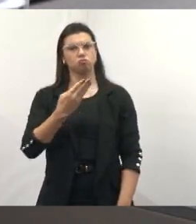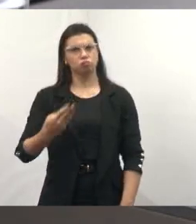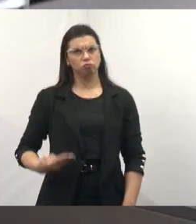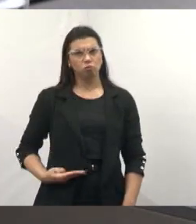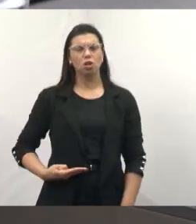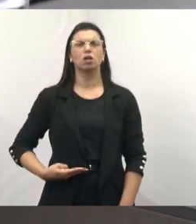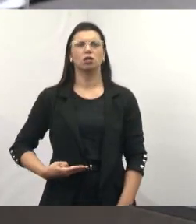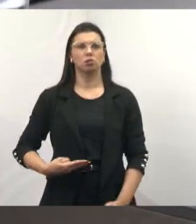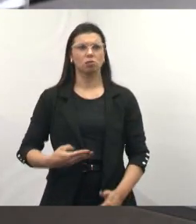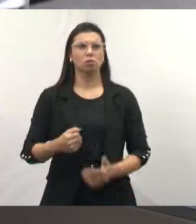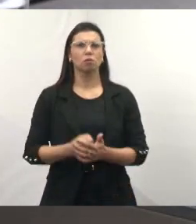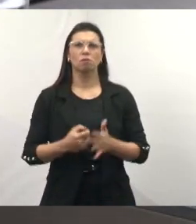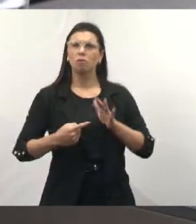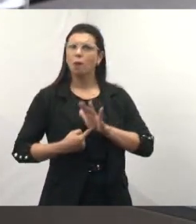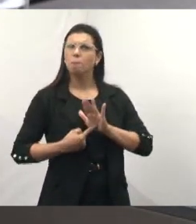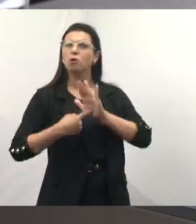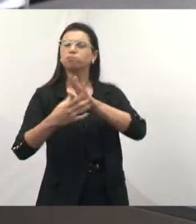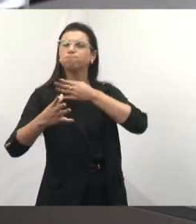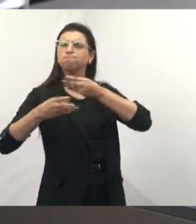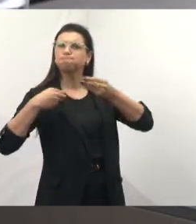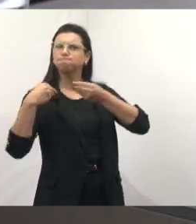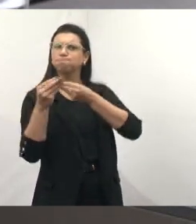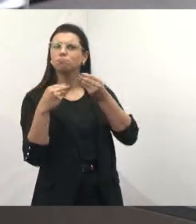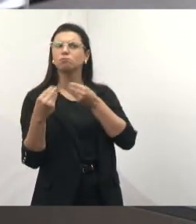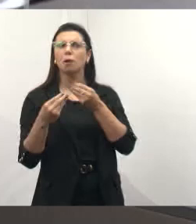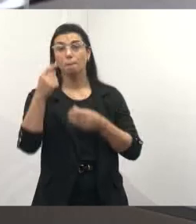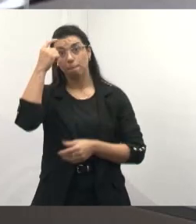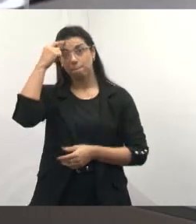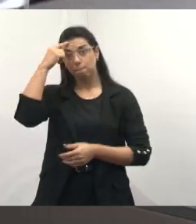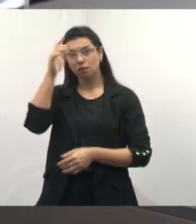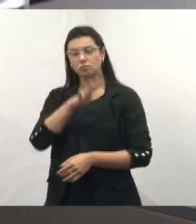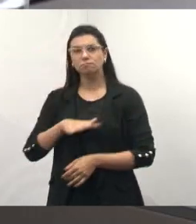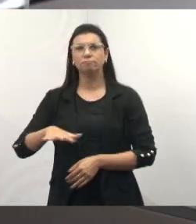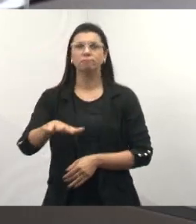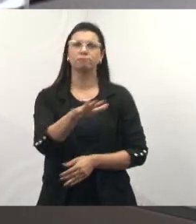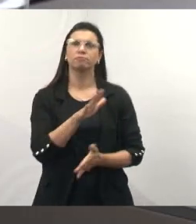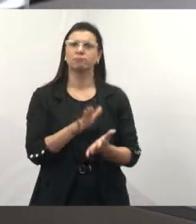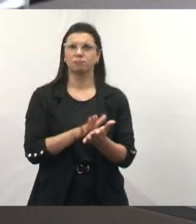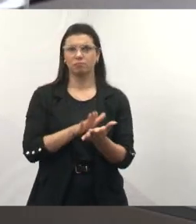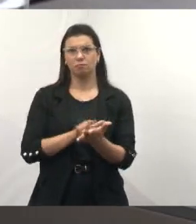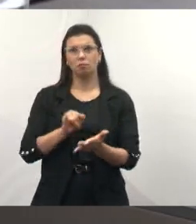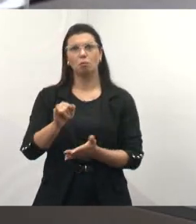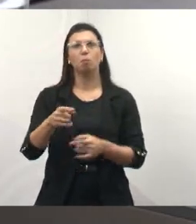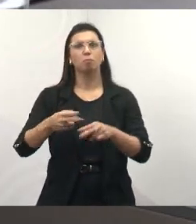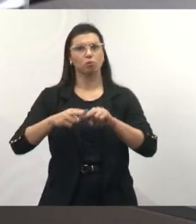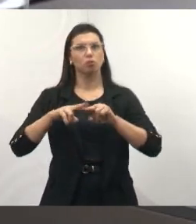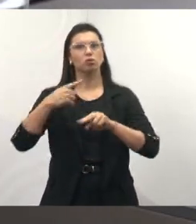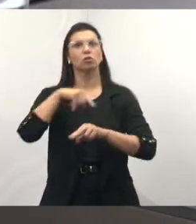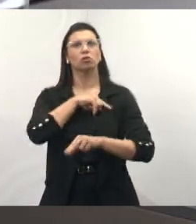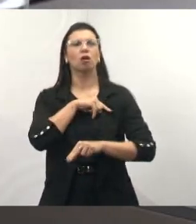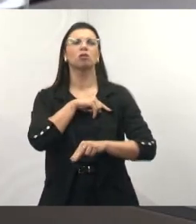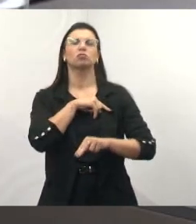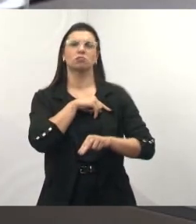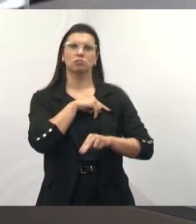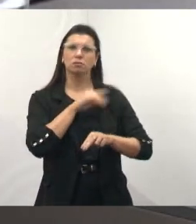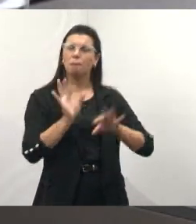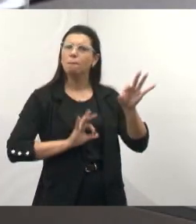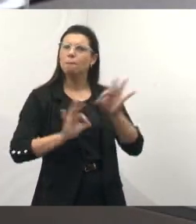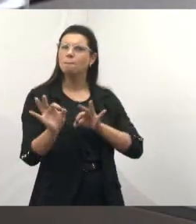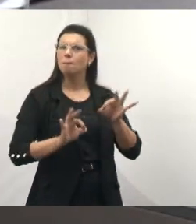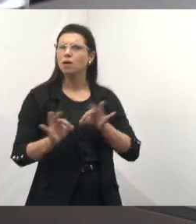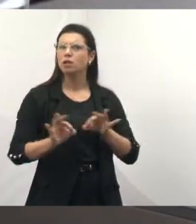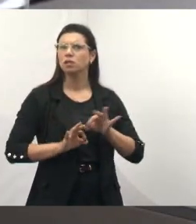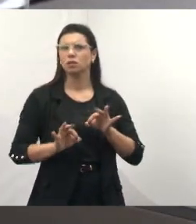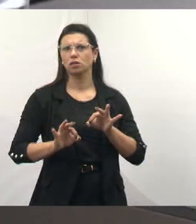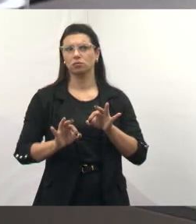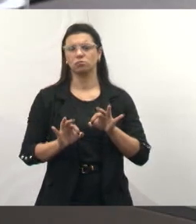ético, transparente, que realmente fez pensando na cidade do futuro. E é para isso que Jacareí está arrumando, né? Para uma cidade, né, como